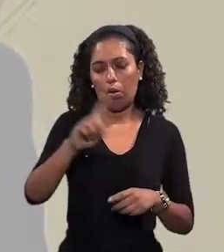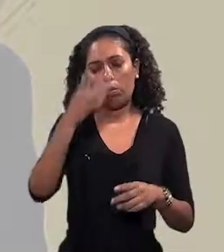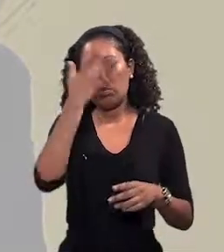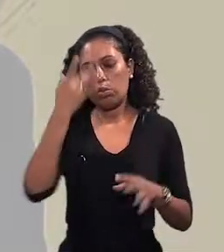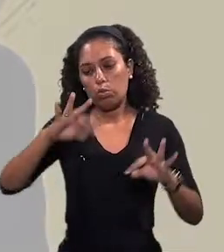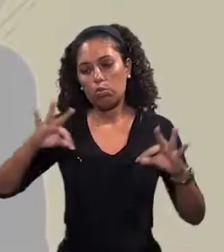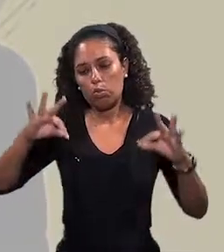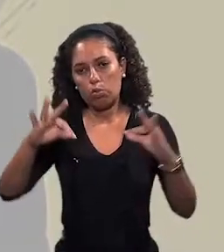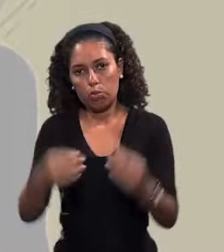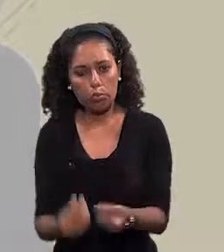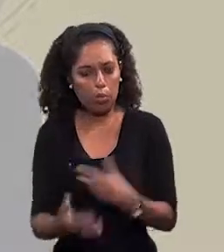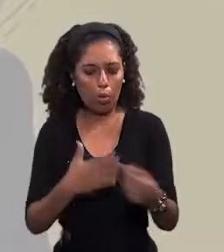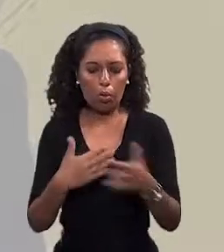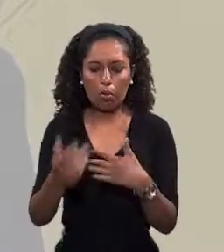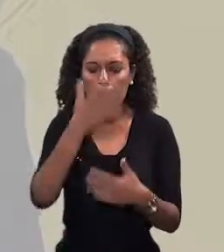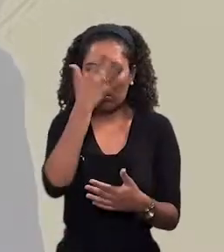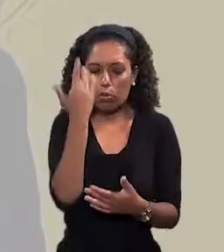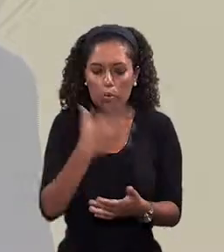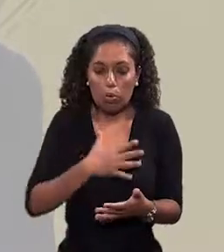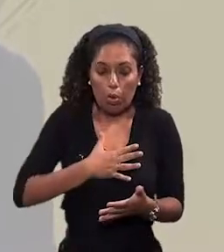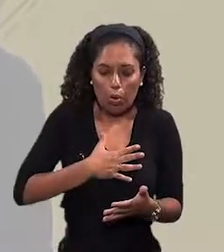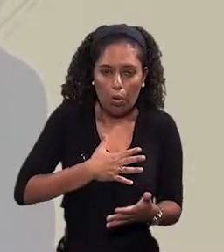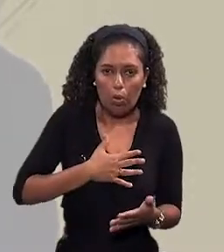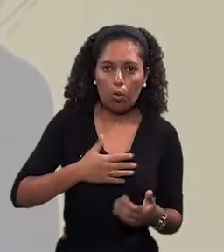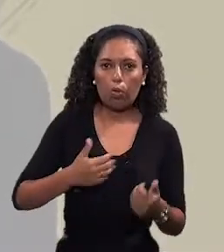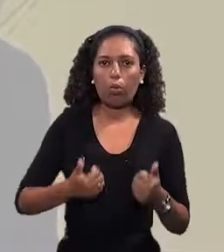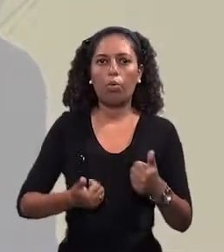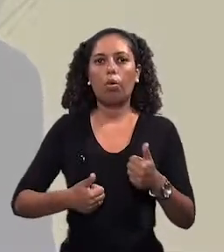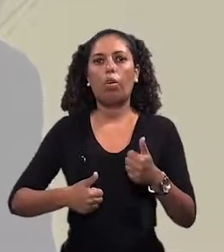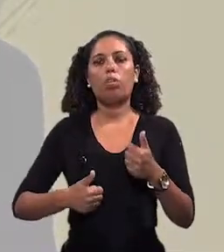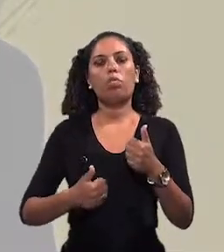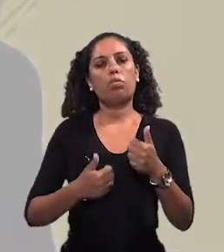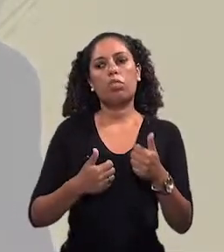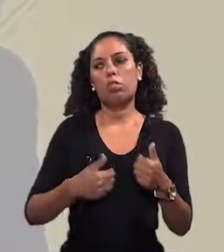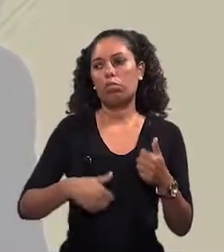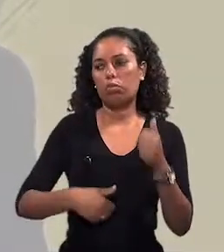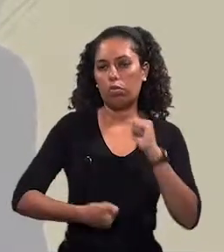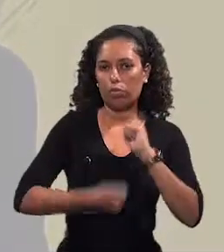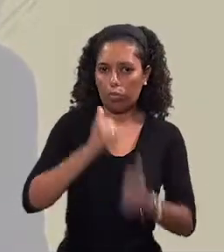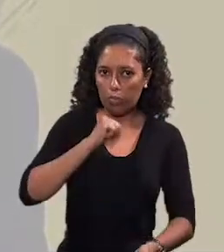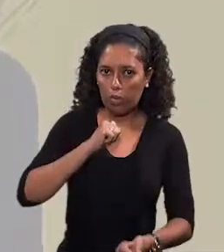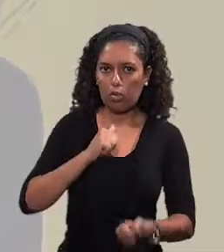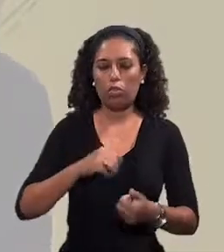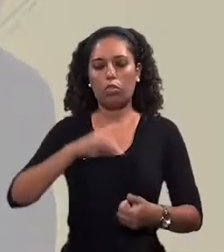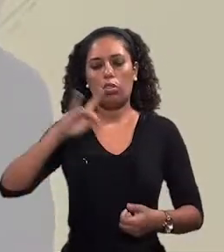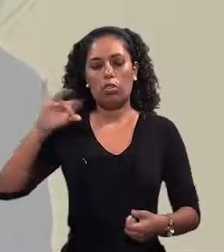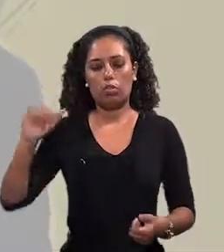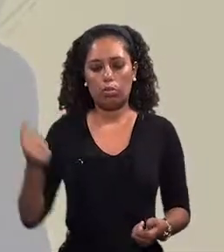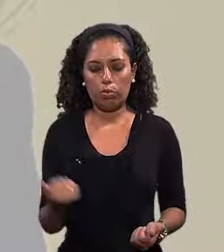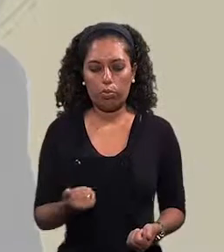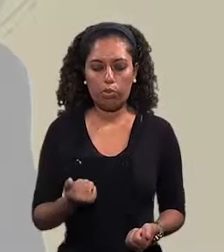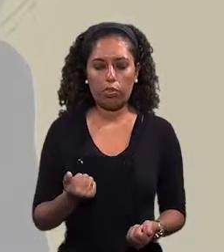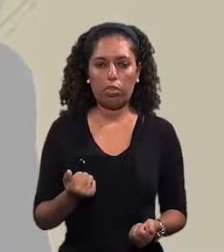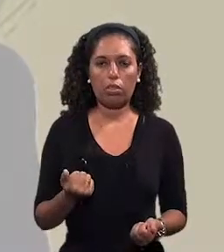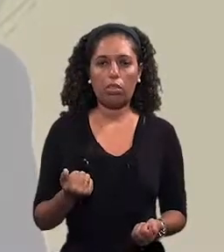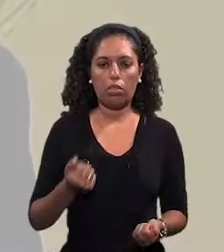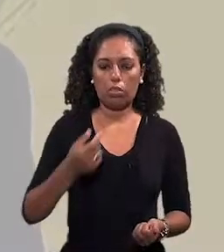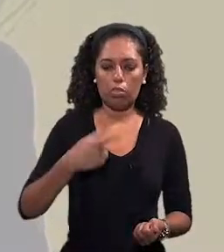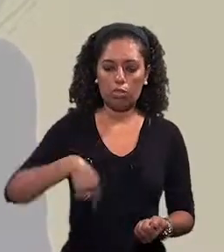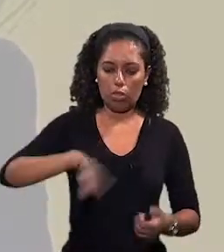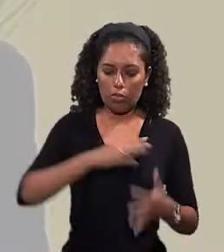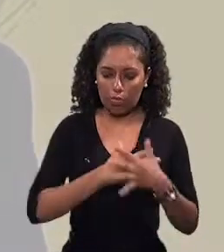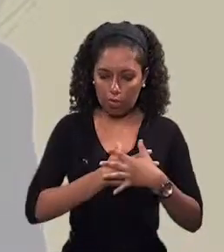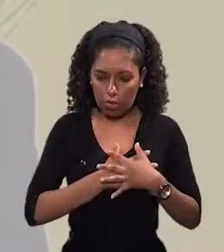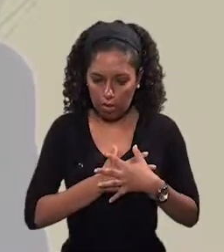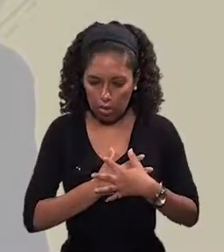cidadão, qualquer pessoa que tem uma ligação com o esporte, com o nosso estado em geral. Não foi um dia de clubismo, foi um dia de se